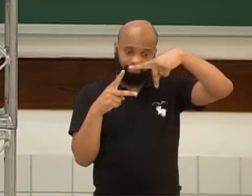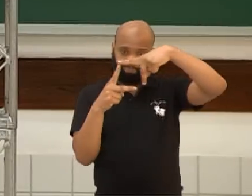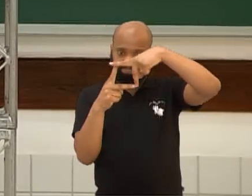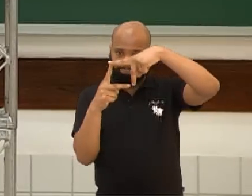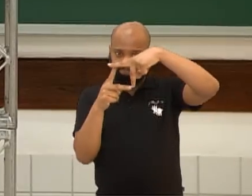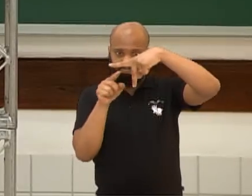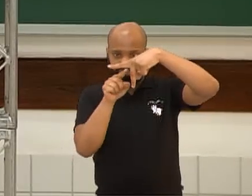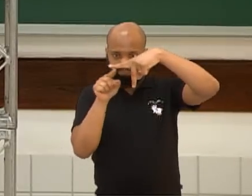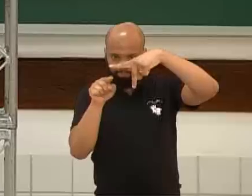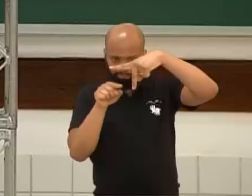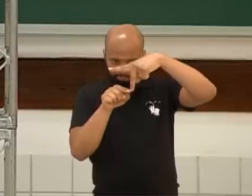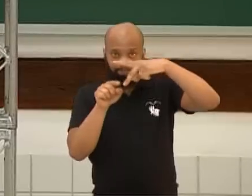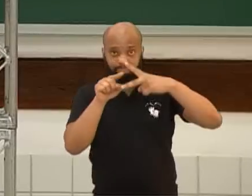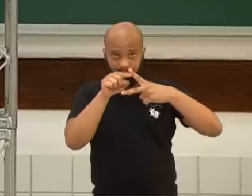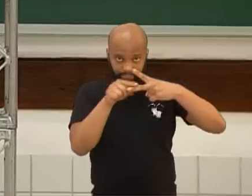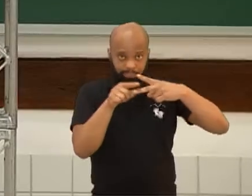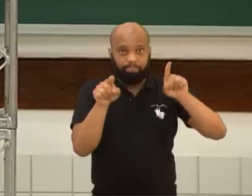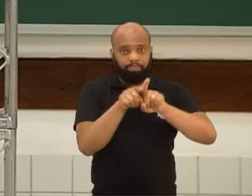Nós temos que